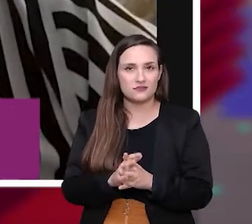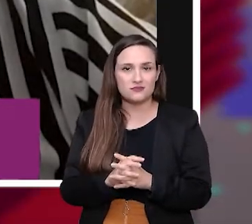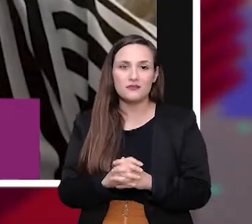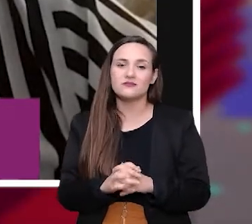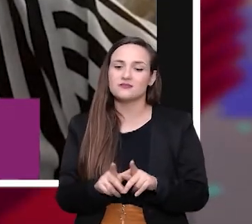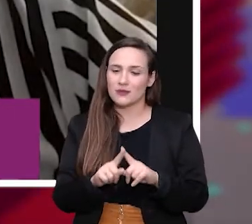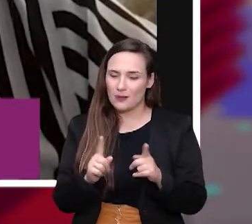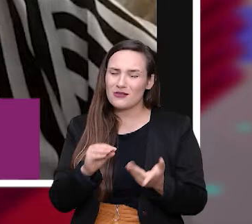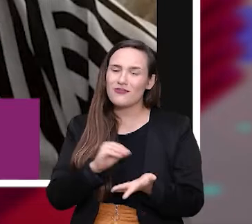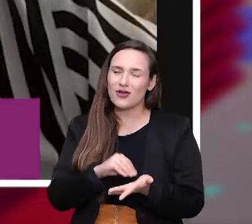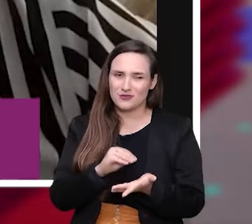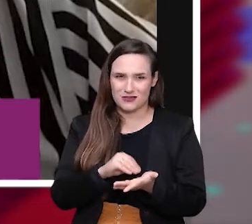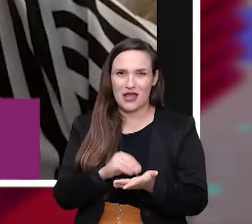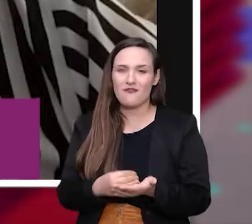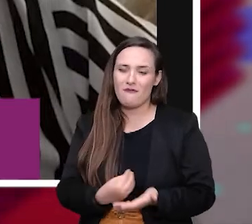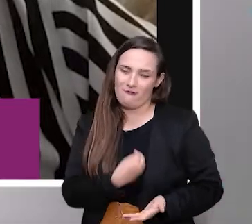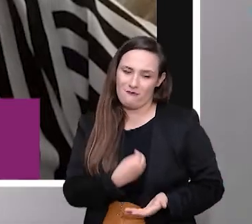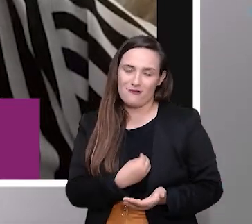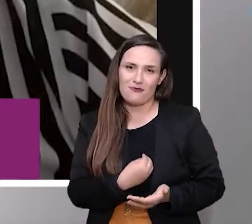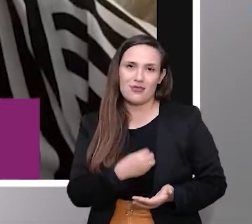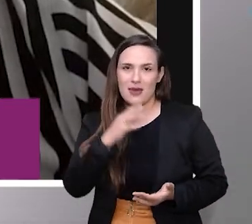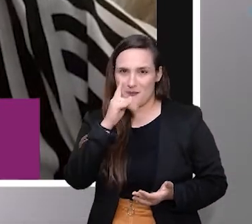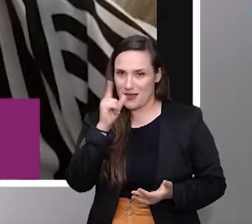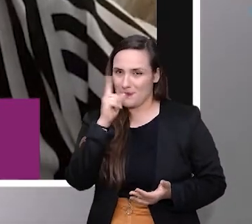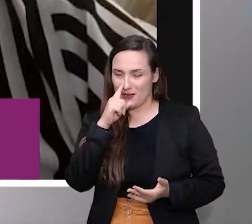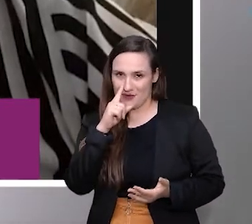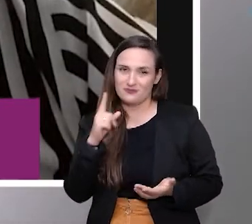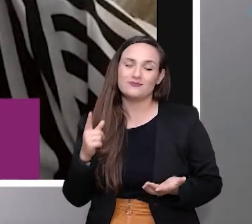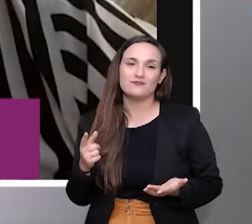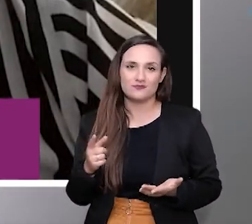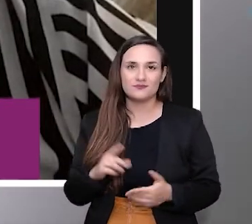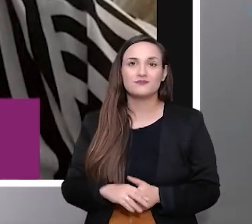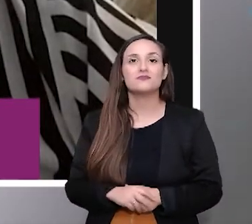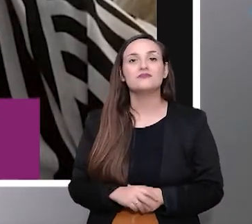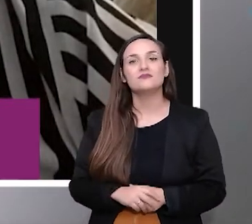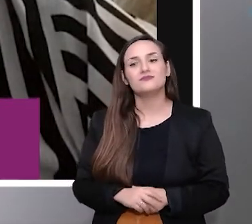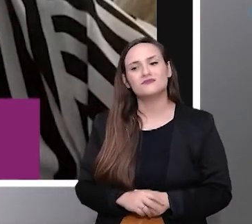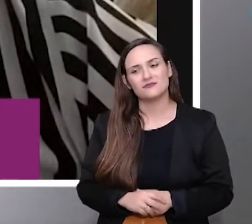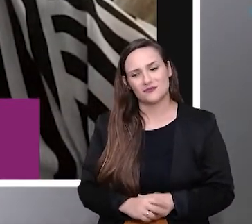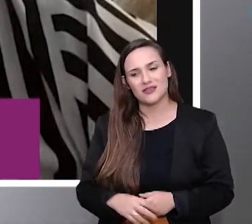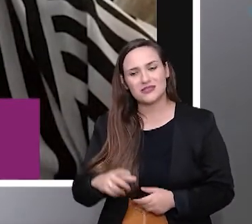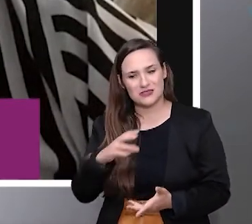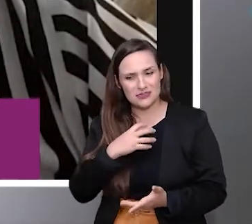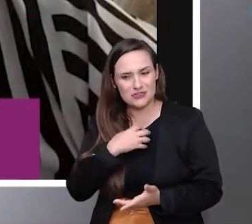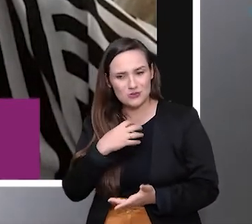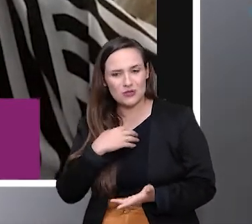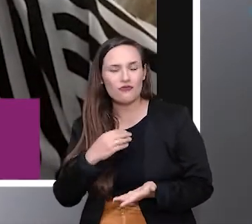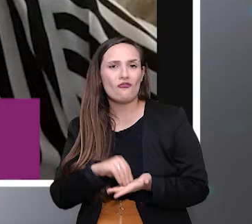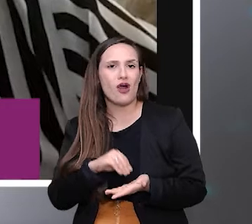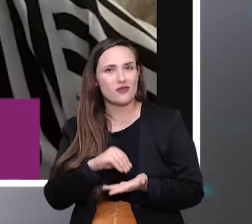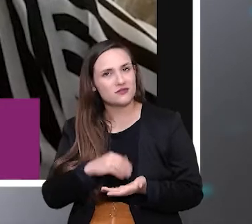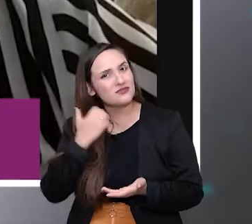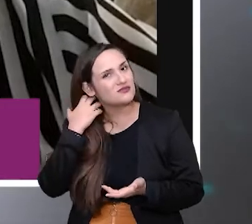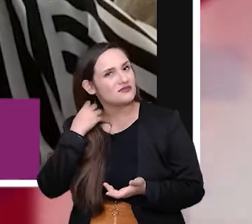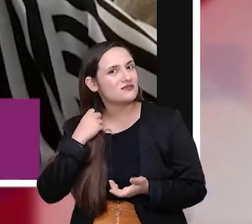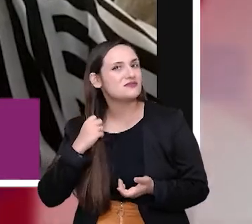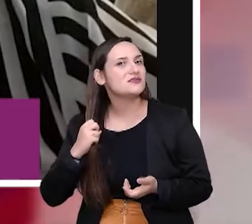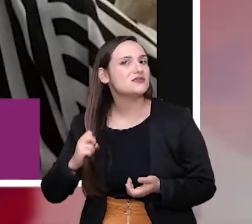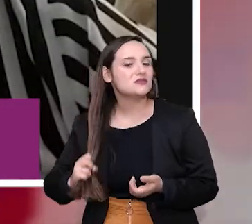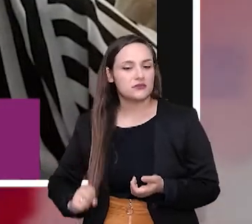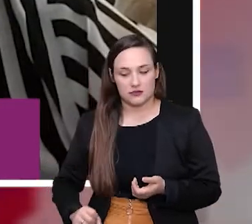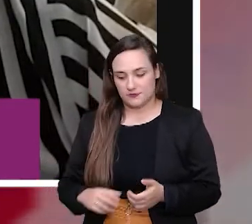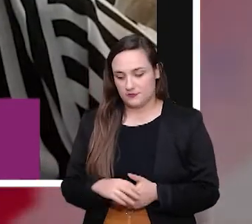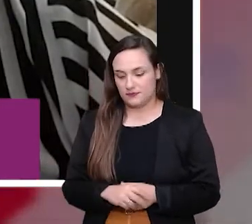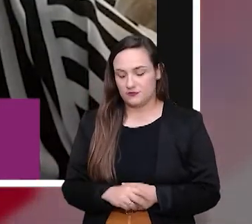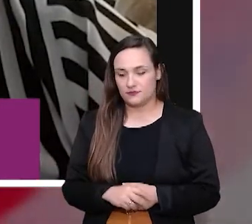redes sociais, mas tinha essa ausência e já nutria uma carência grande dentro dela, né, fazendo com que ela